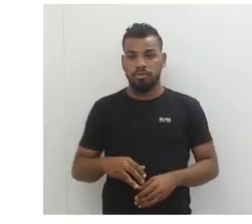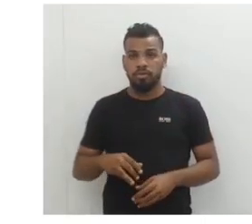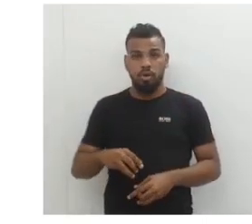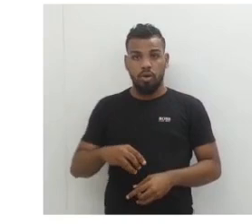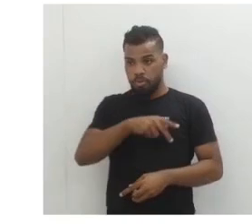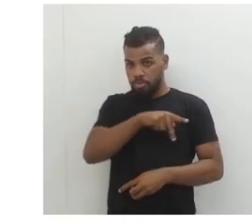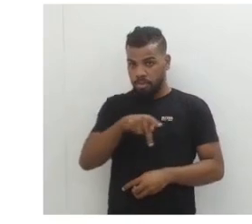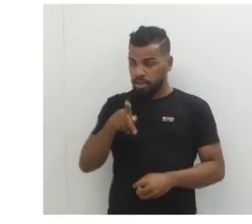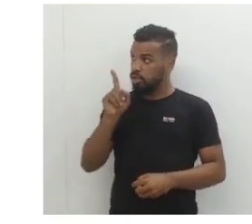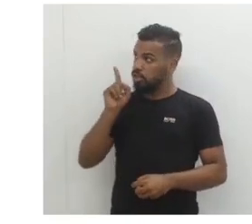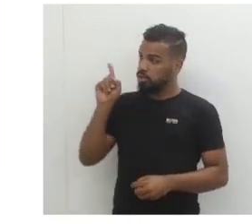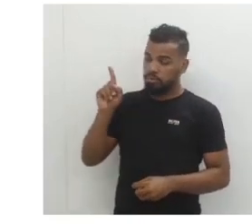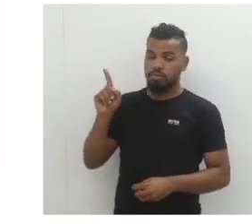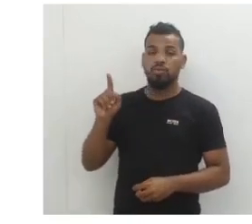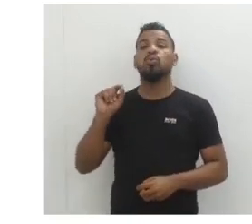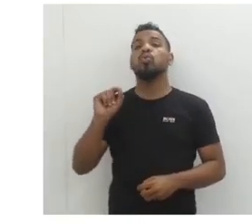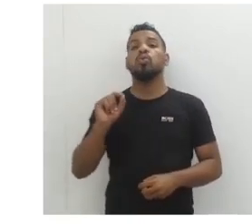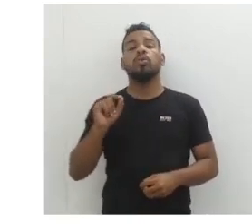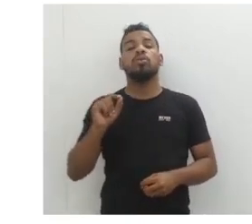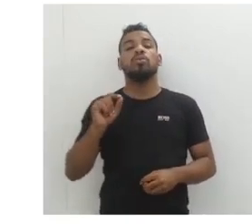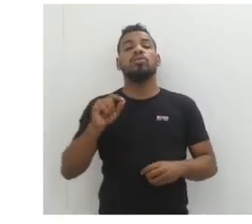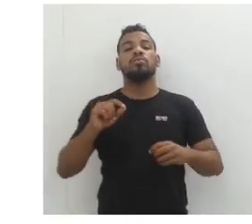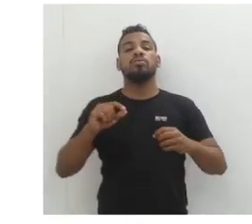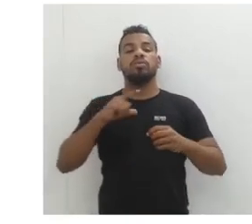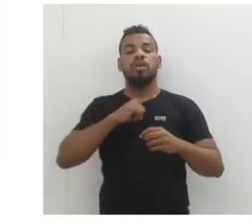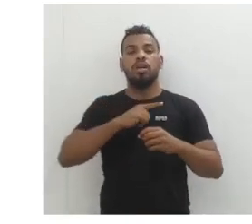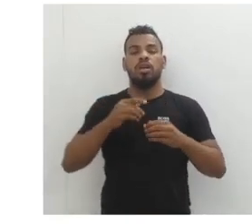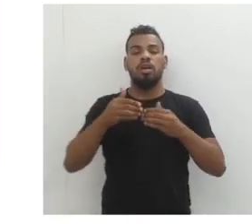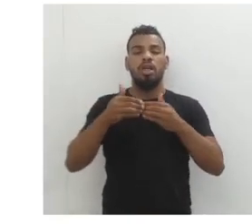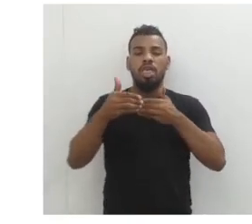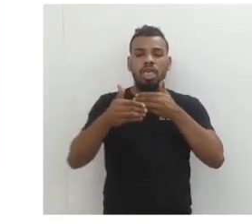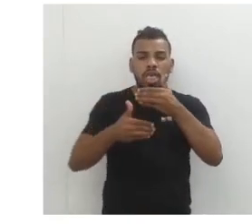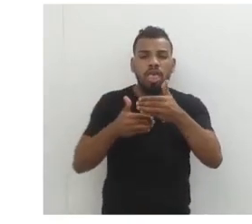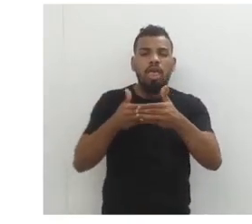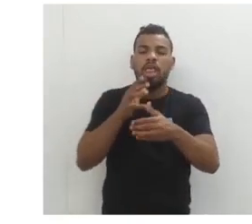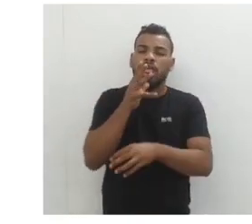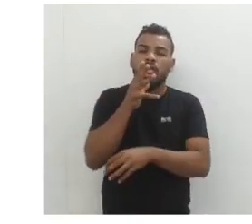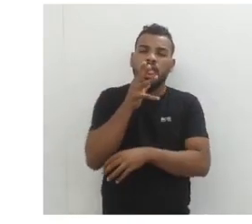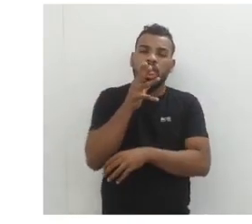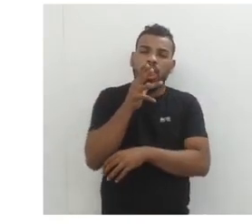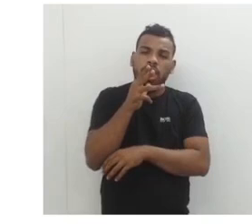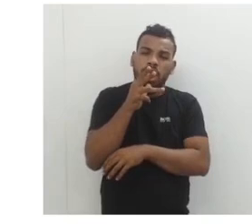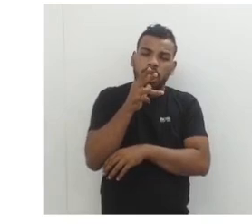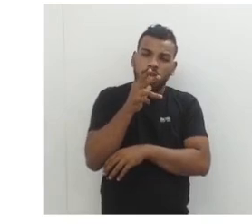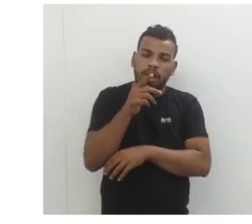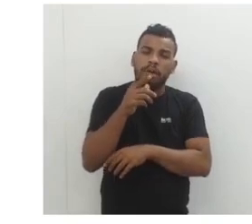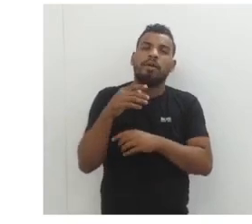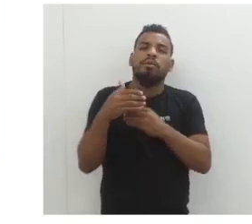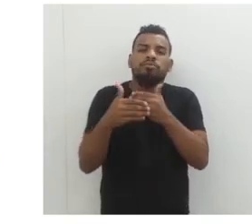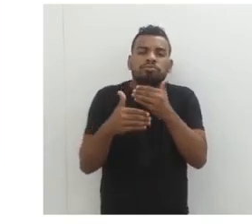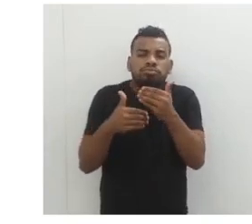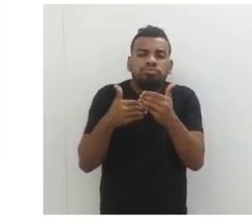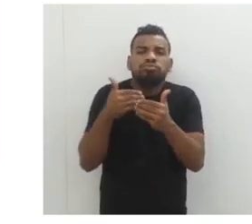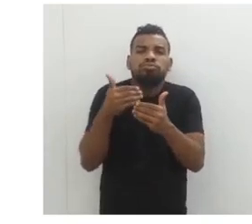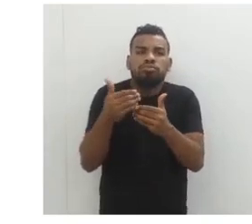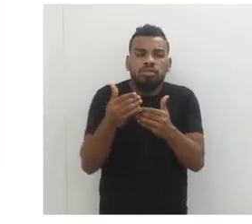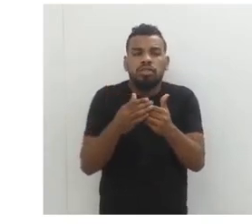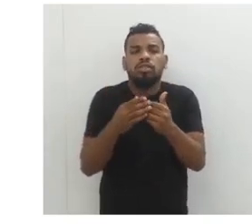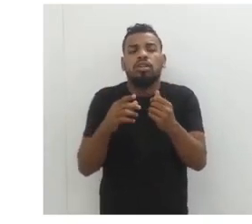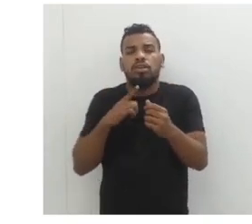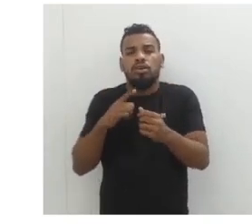Geisel anuncia uma distensão lenta, gradual e segura do